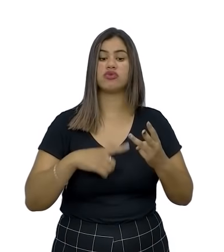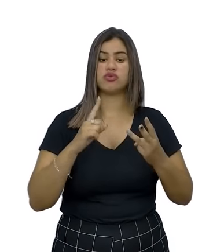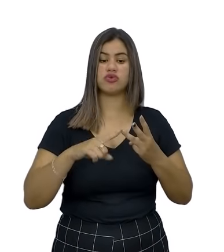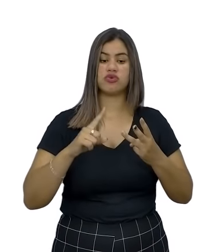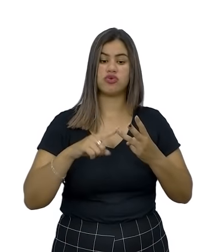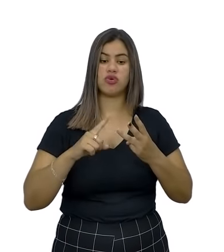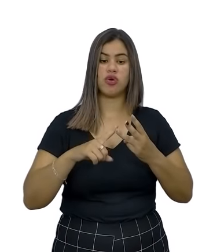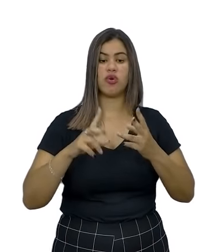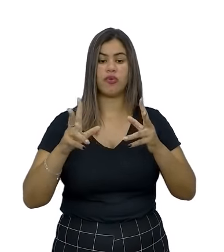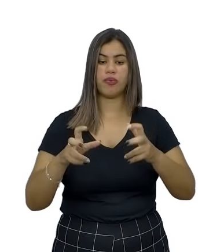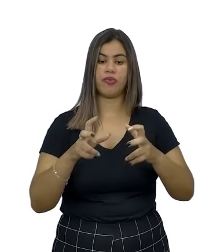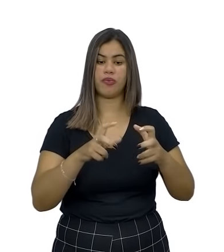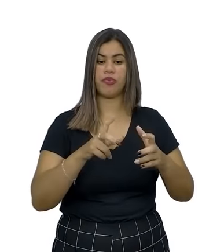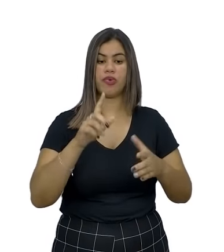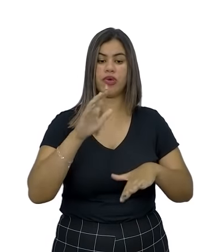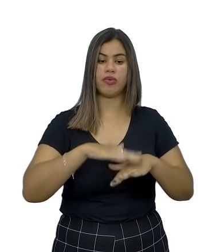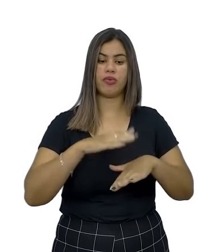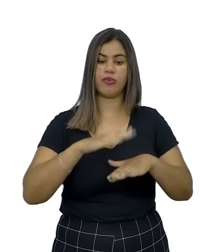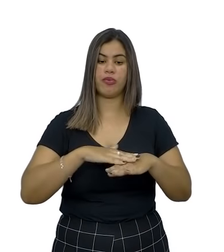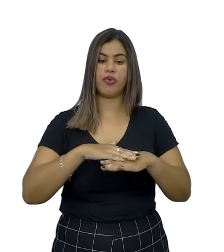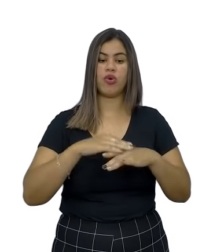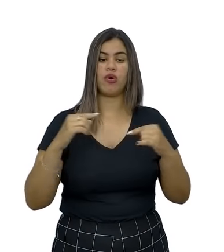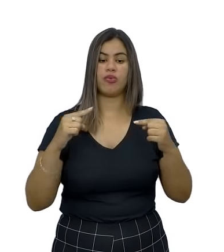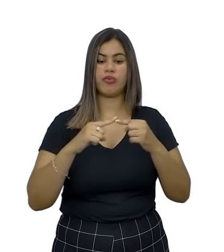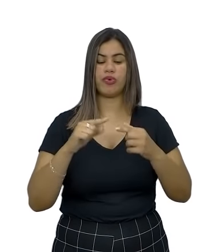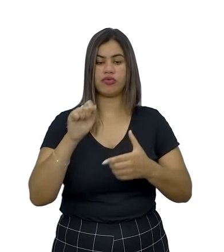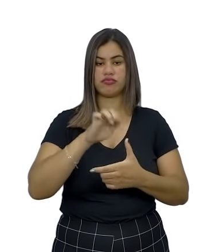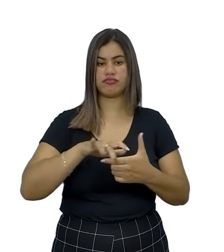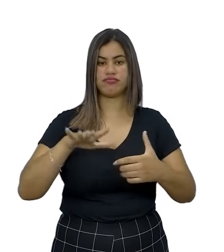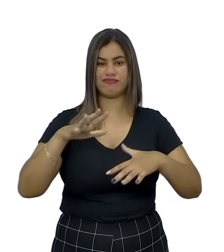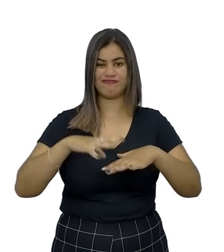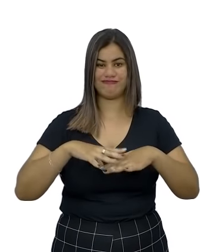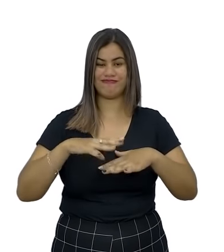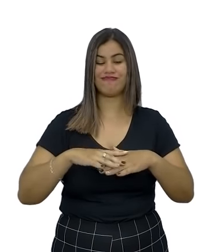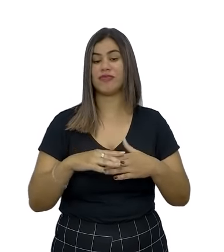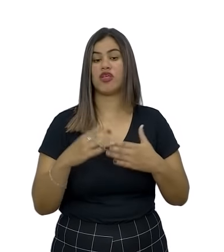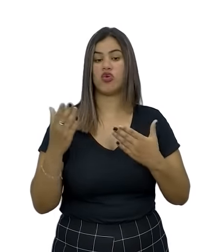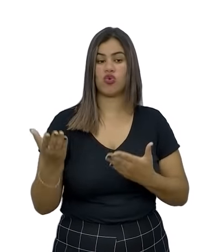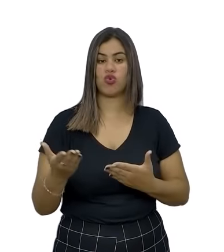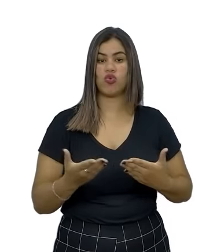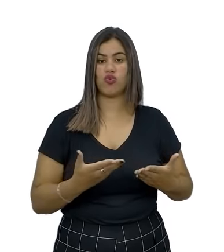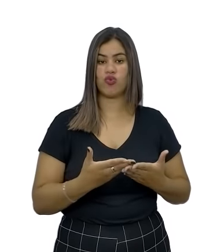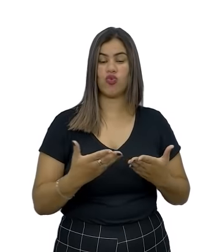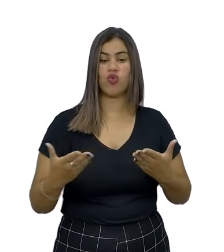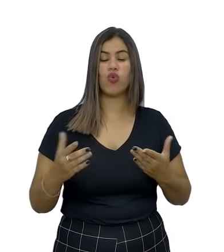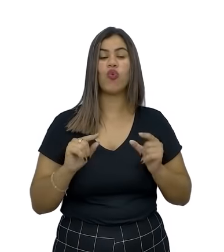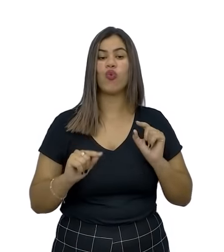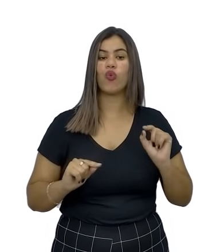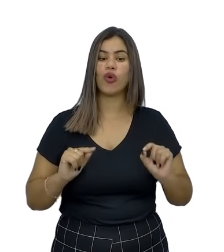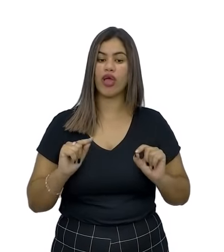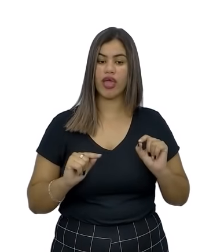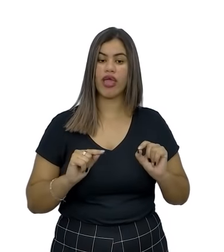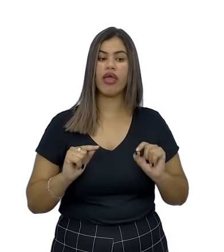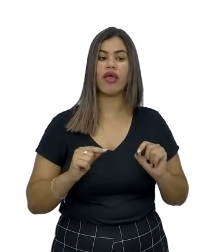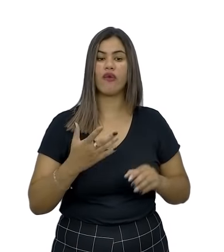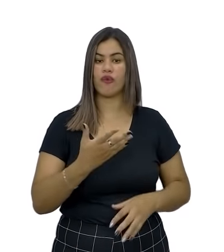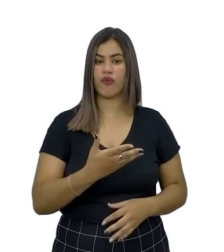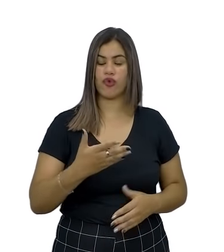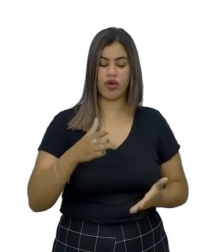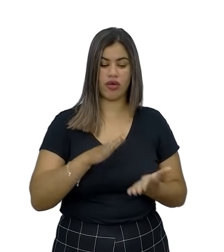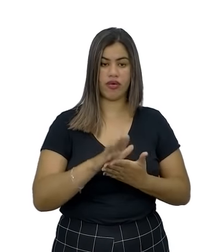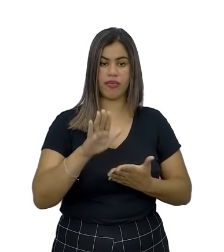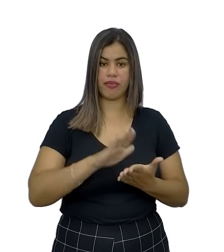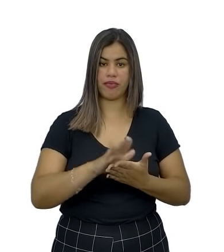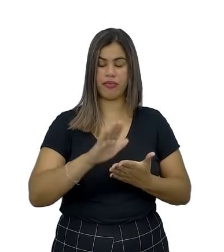de problemas no contexto do letramento. Convido todos vocês, se for possível, de vocês terem o material impresso